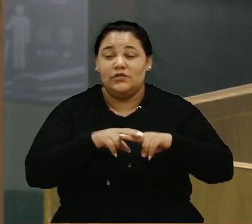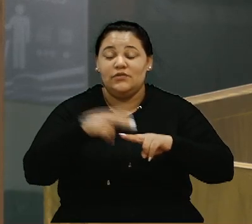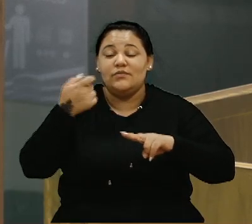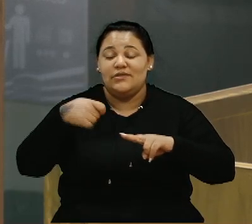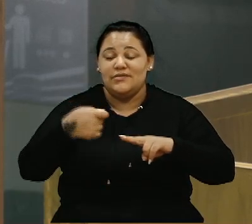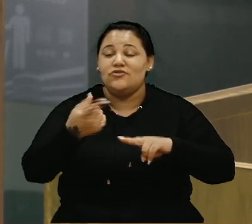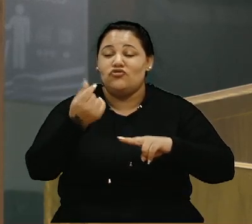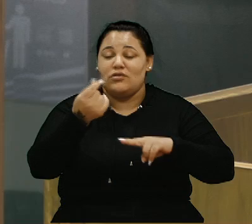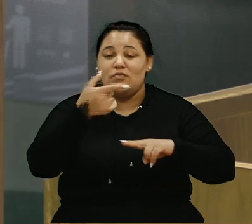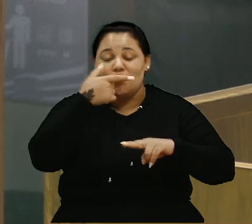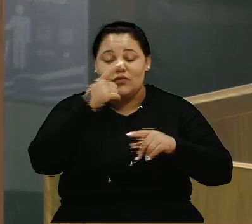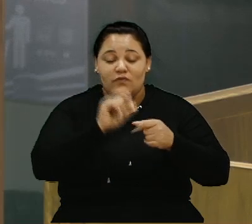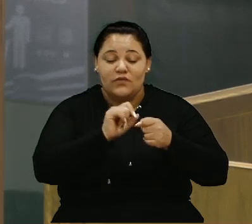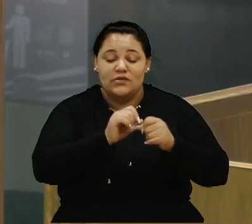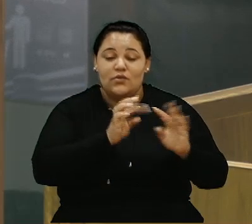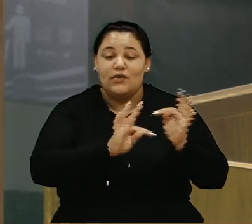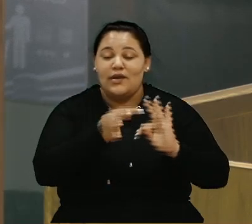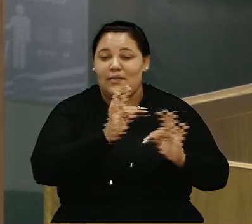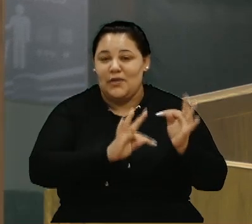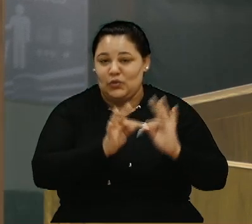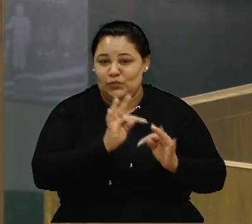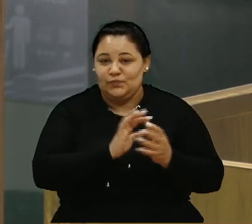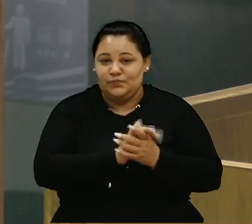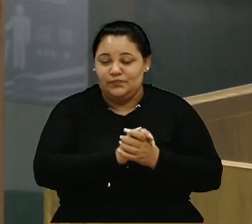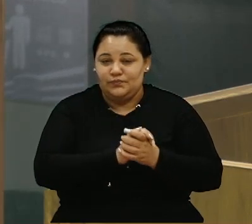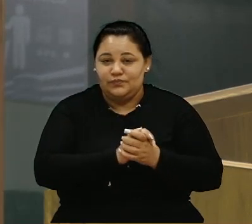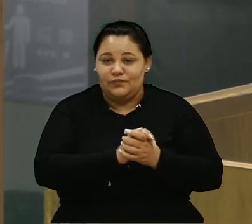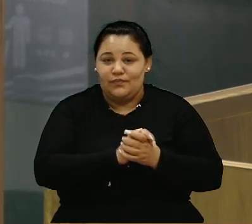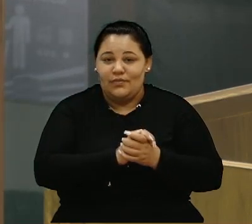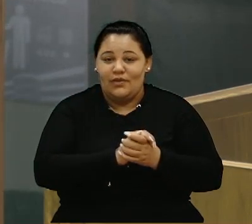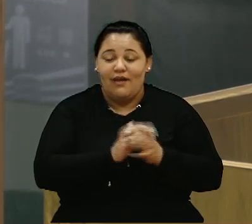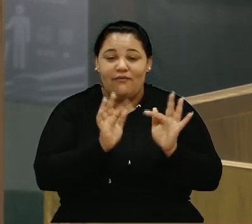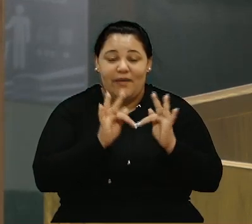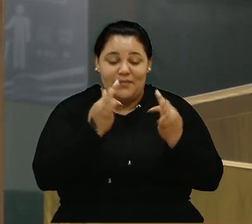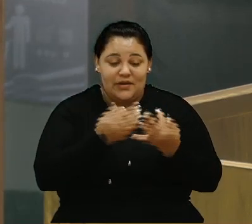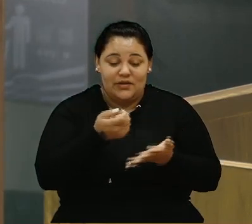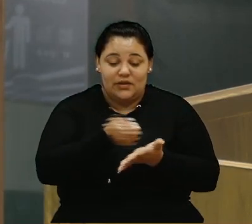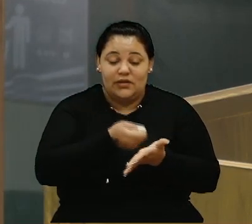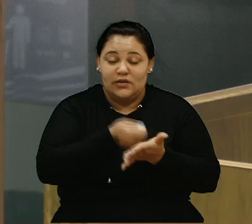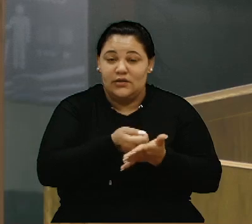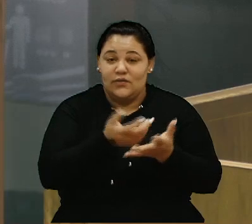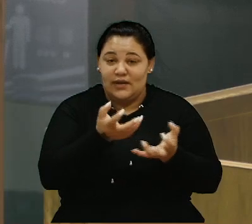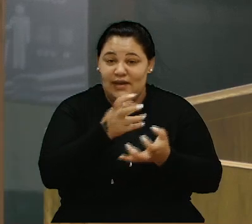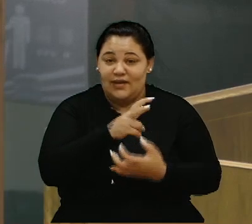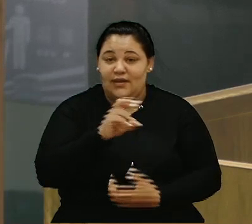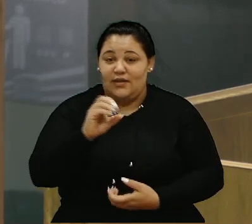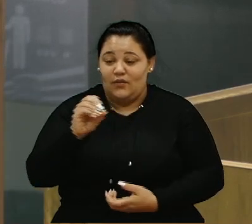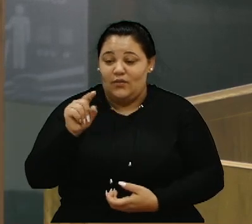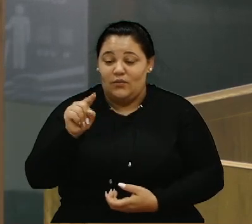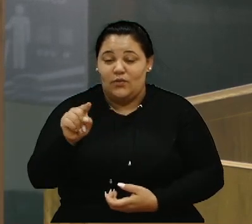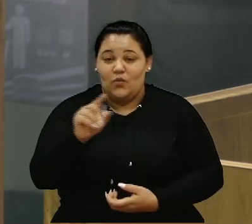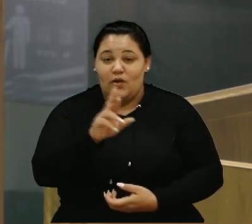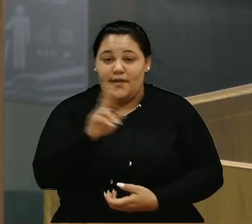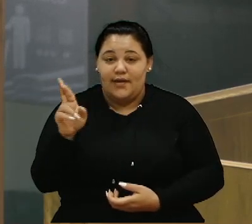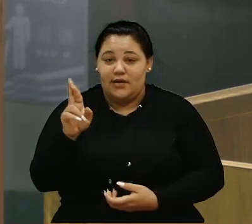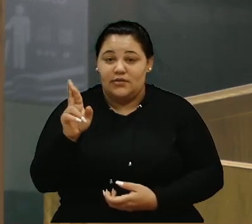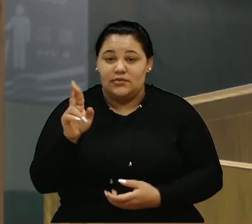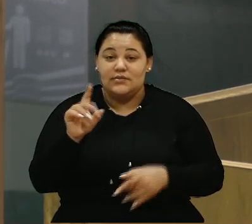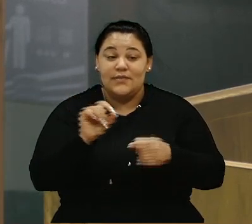fazer esse tratamento. A família está em busca de conseguir R$500 mil para